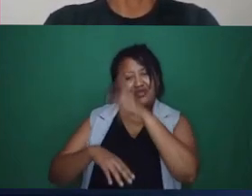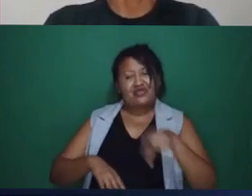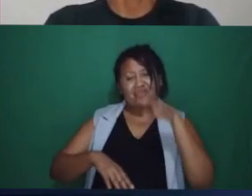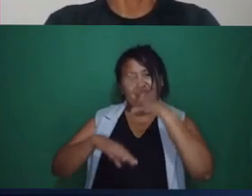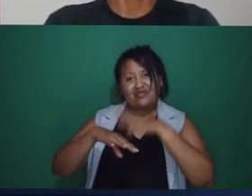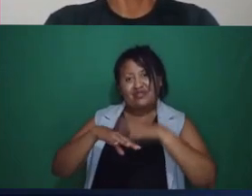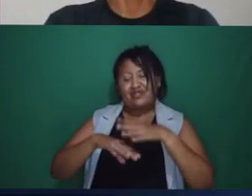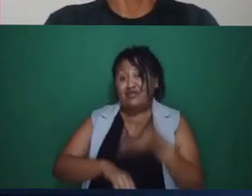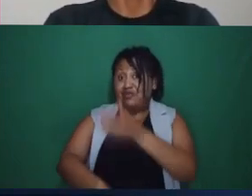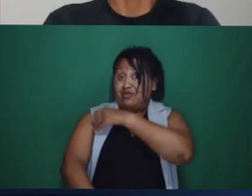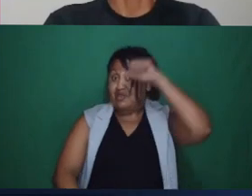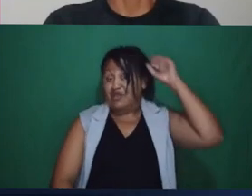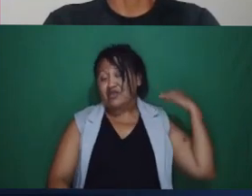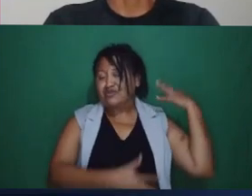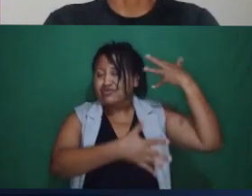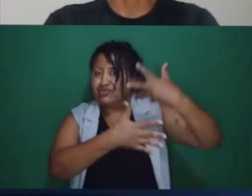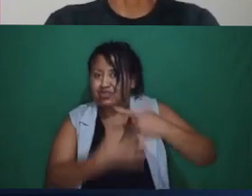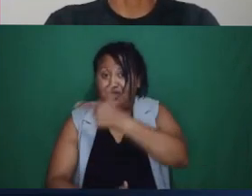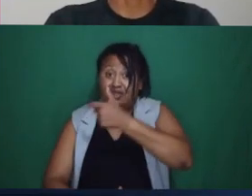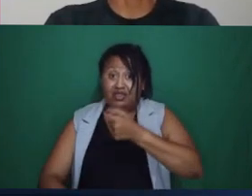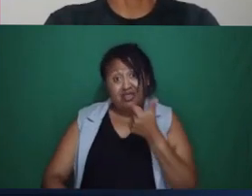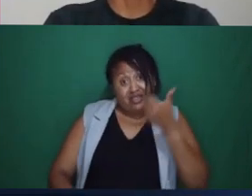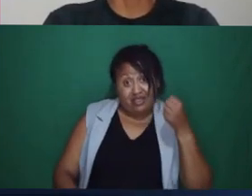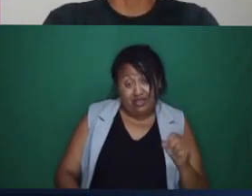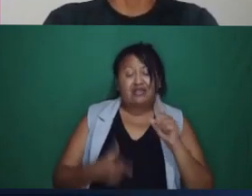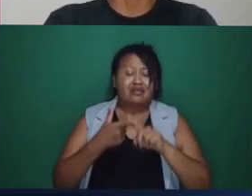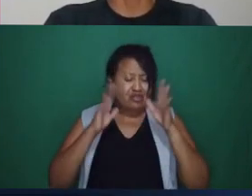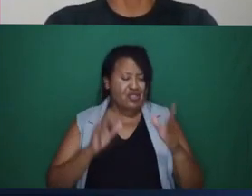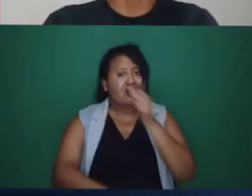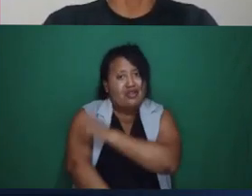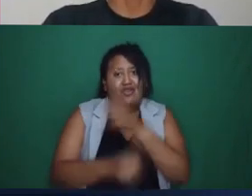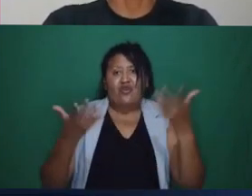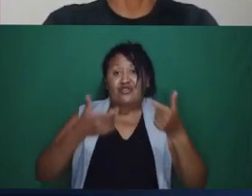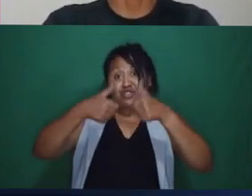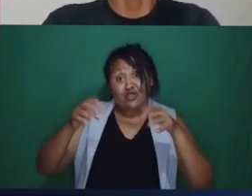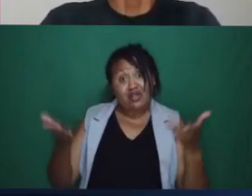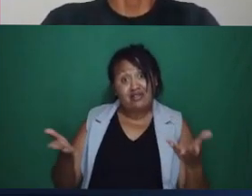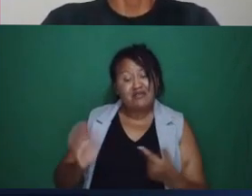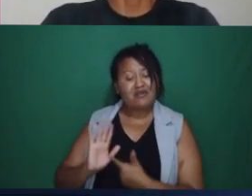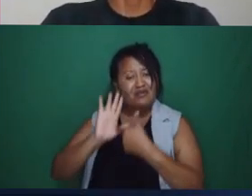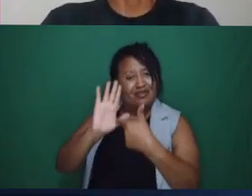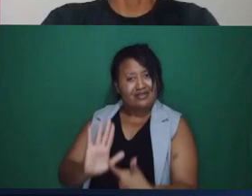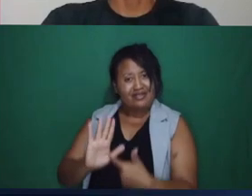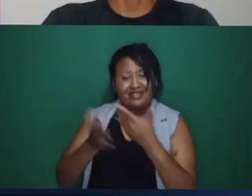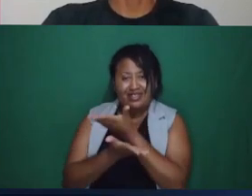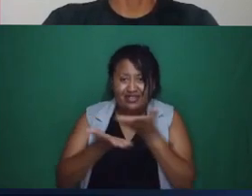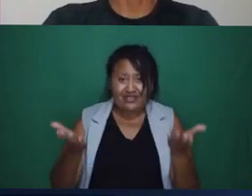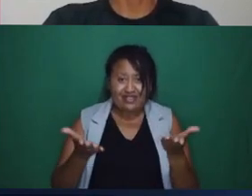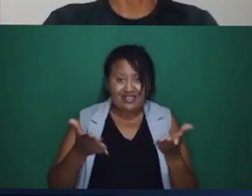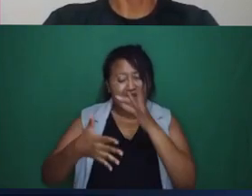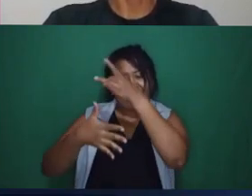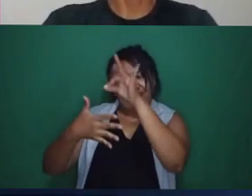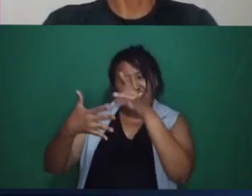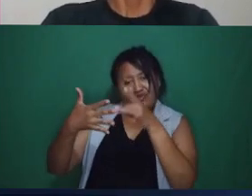prevup Desde o ano de 2018 mas assim como vocês também já foi aluno e hoje estou aqui para apresentar para vocês a